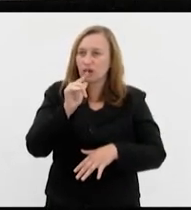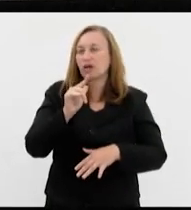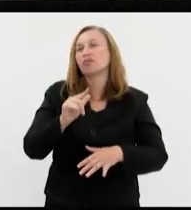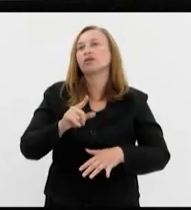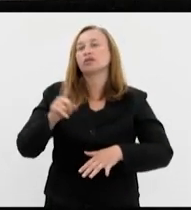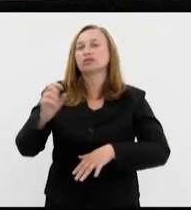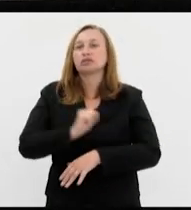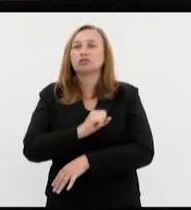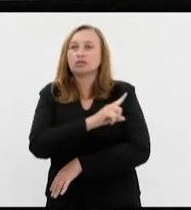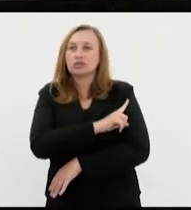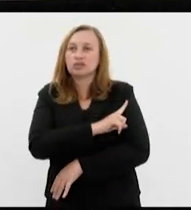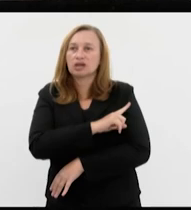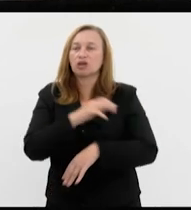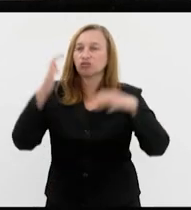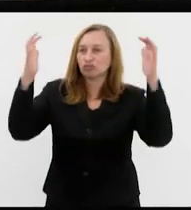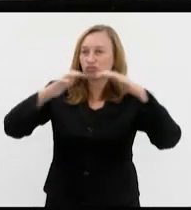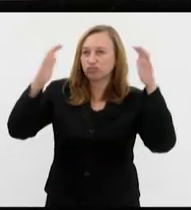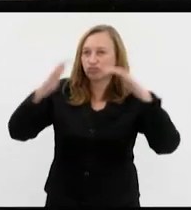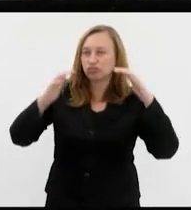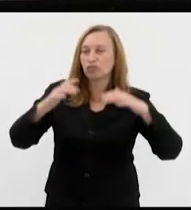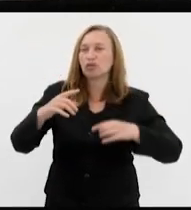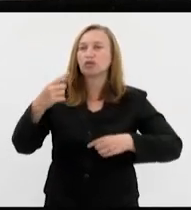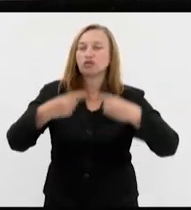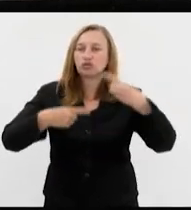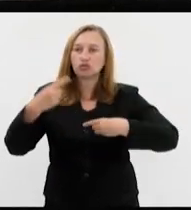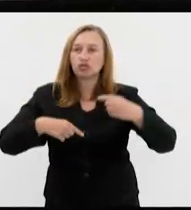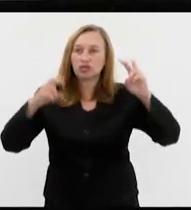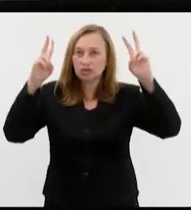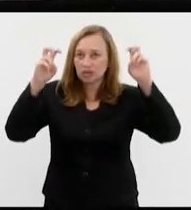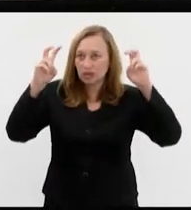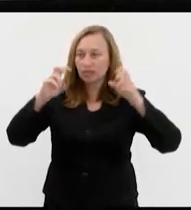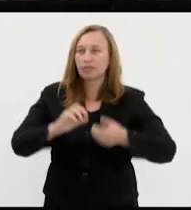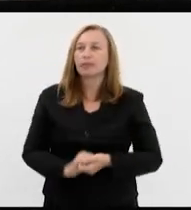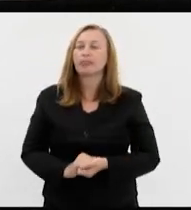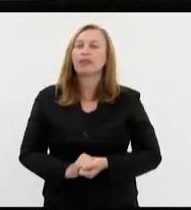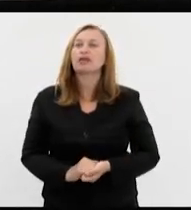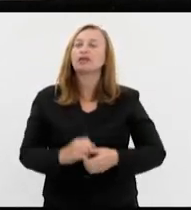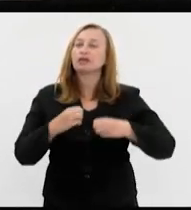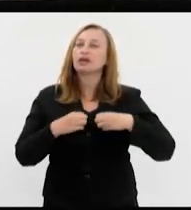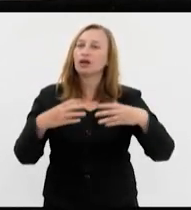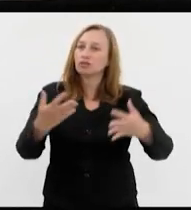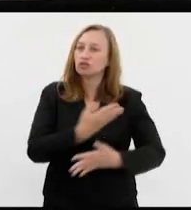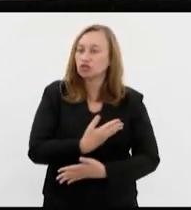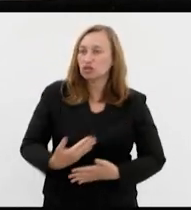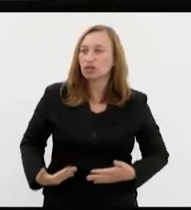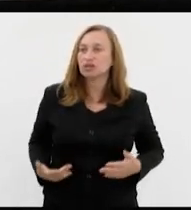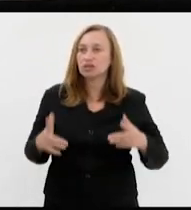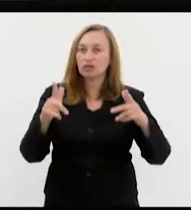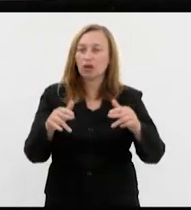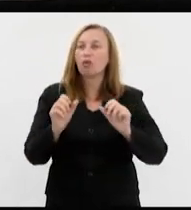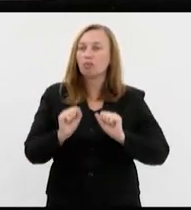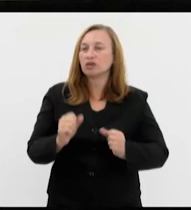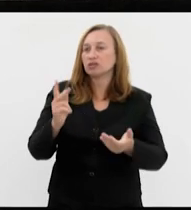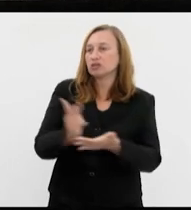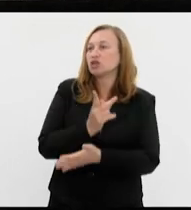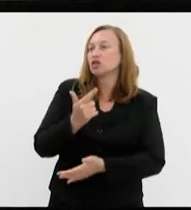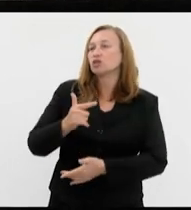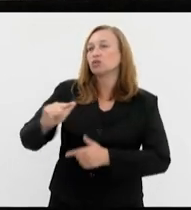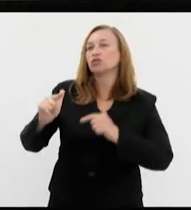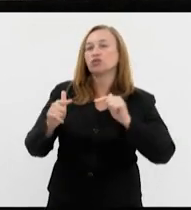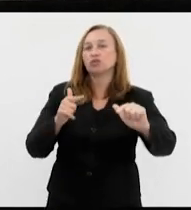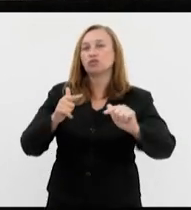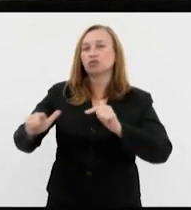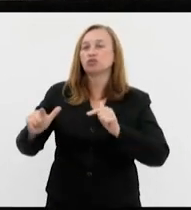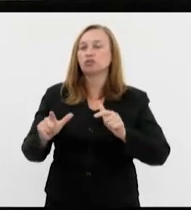desta casa para debater esse tema. Temos que, inclusive, fazer com que audiências como essa possam acontecer em outros lugares, em